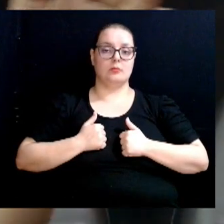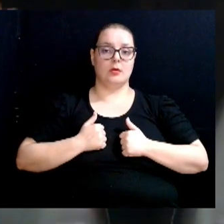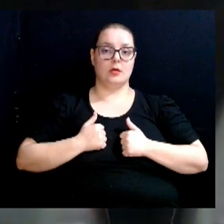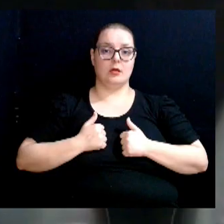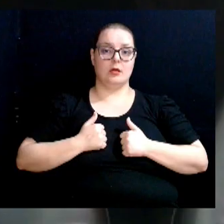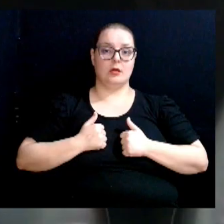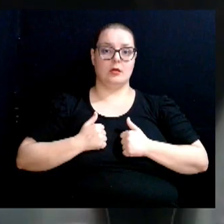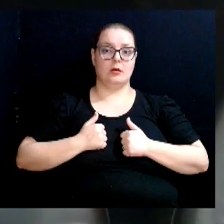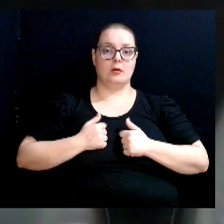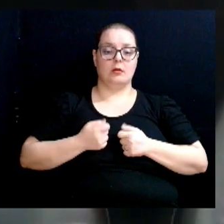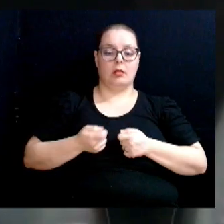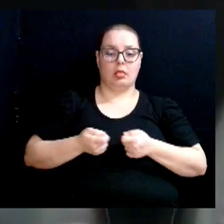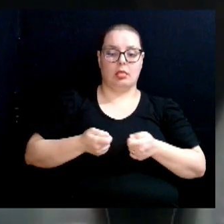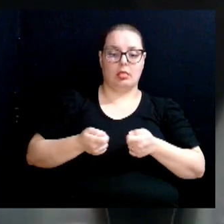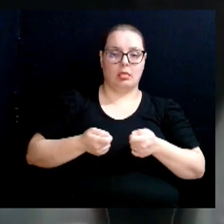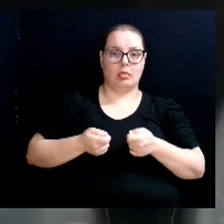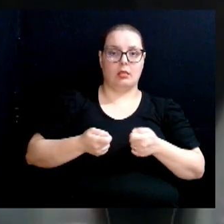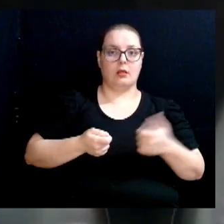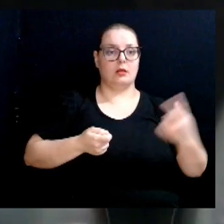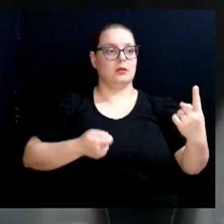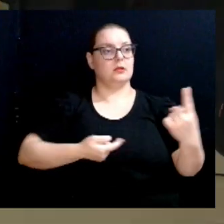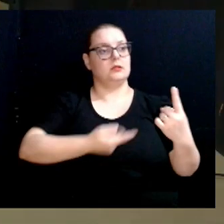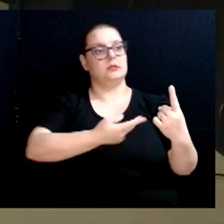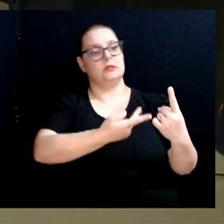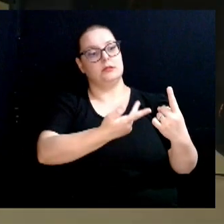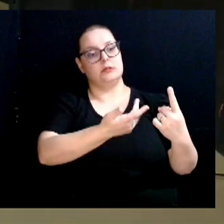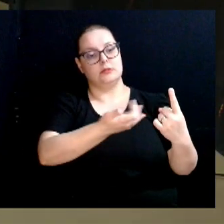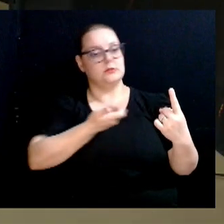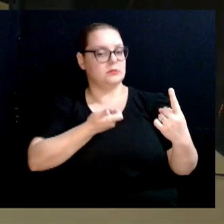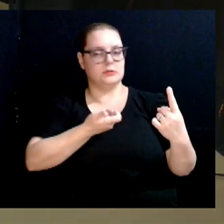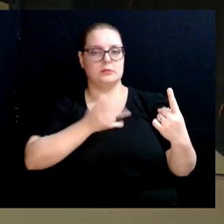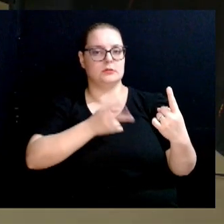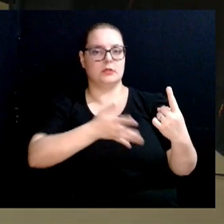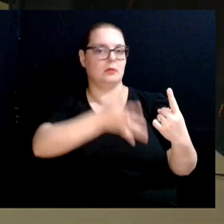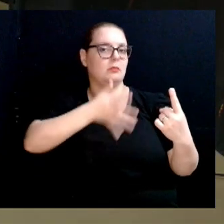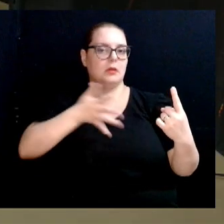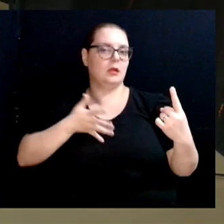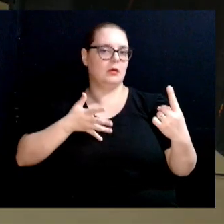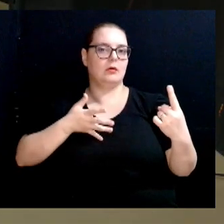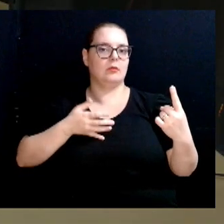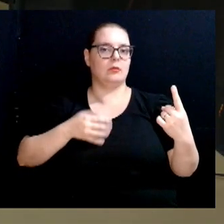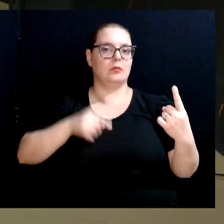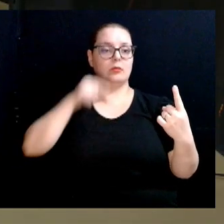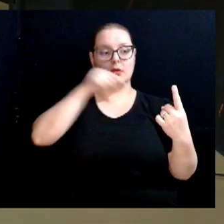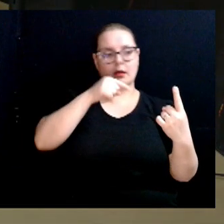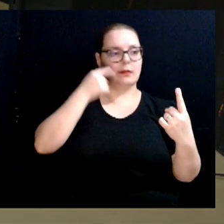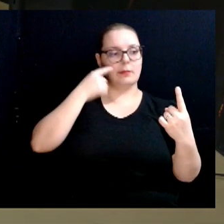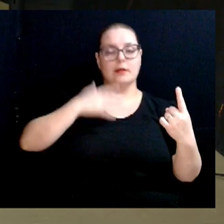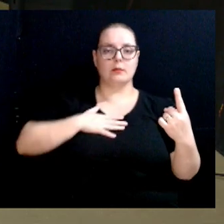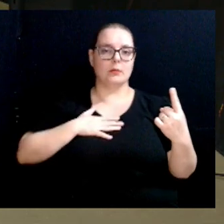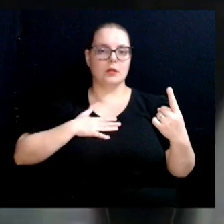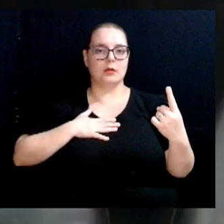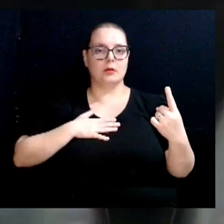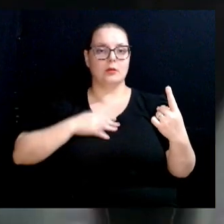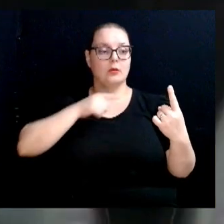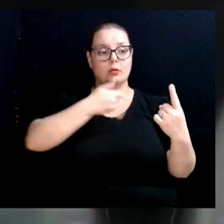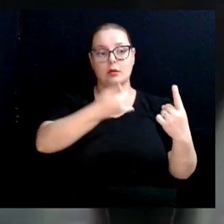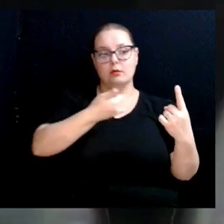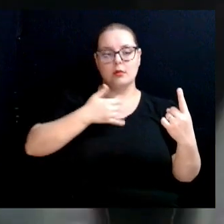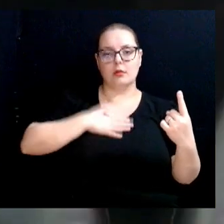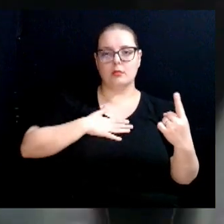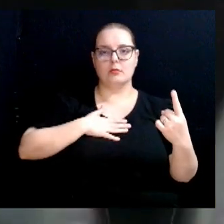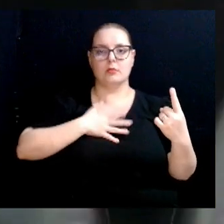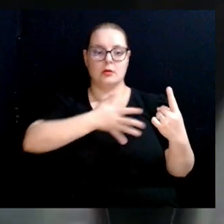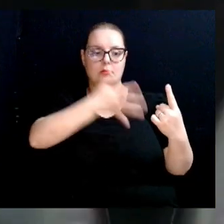condicionada a que o outro ao que o outro pensa de mim. Ao que o outro pensa de mim, né? Ao que o outro falou de mim. Não, eu posso fazer